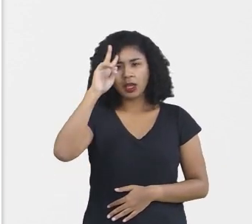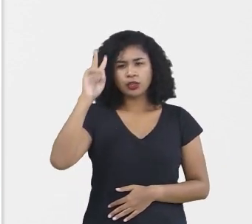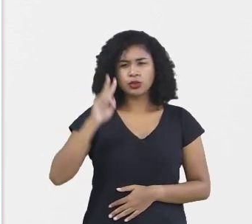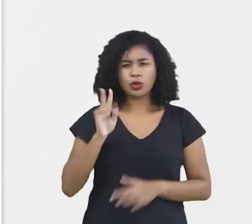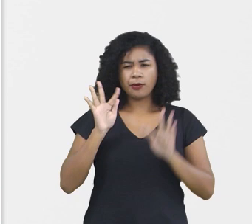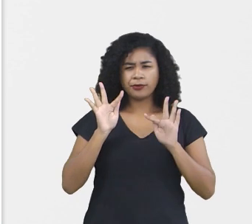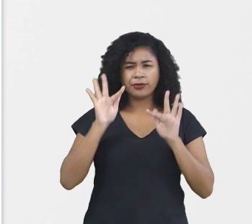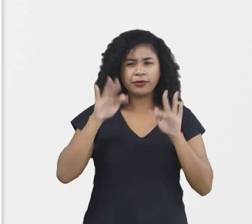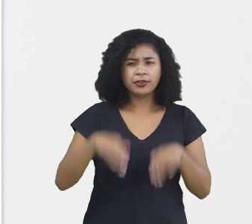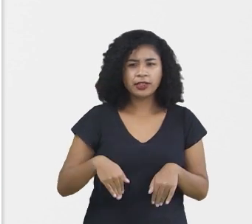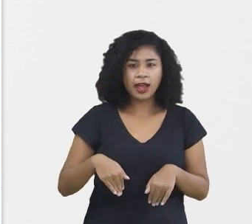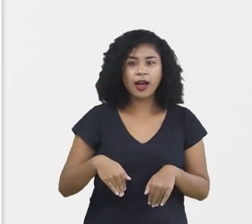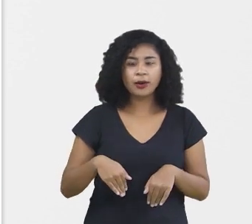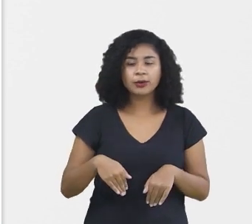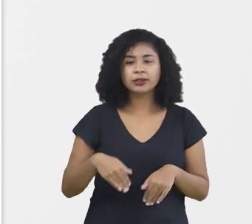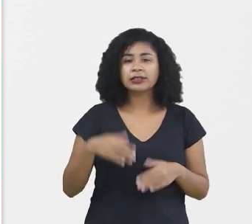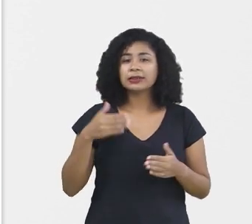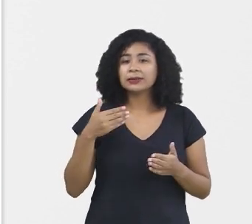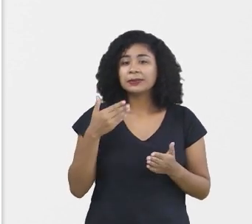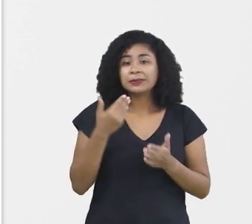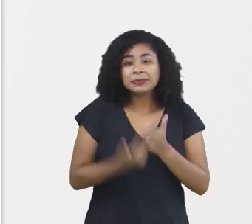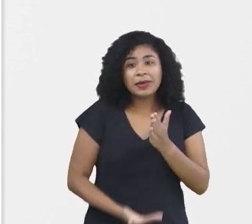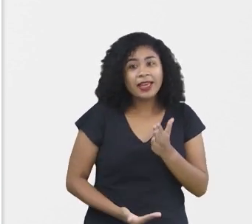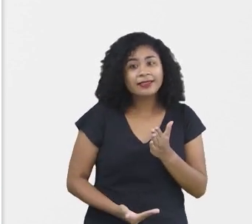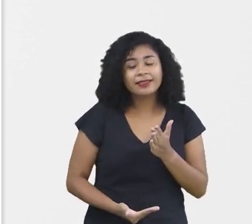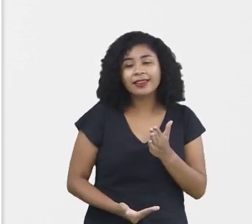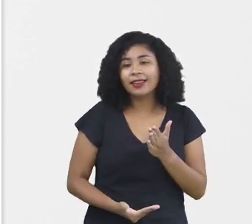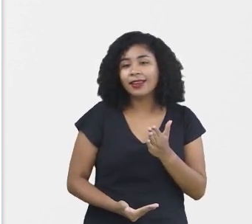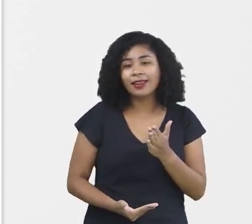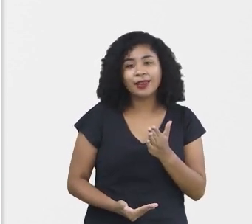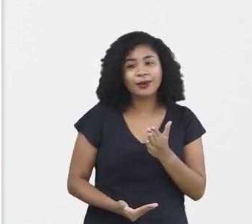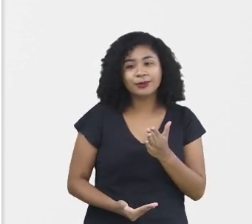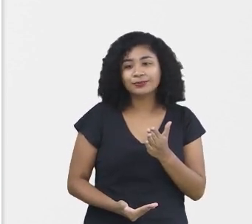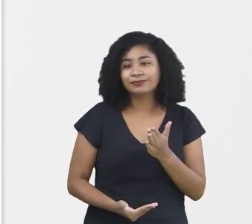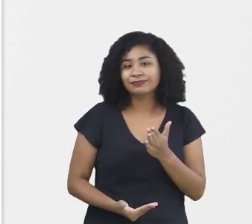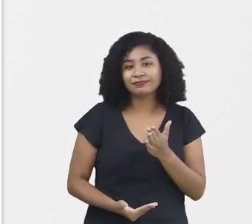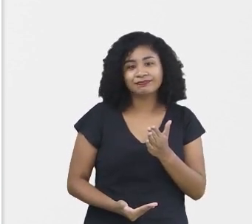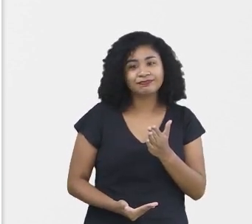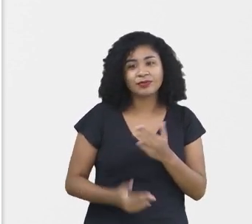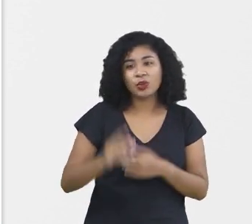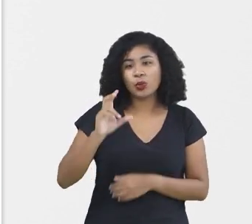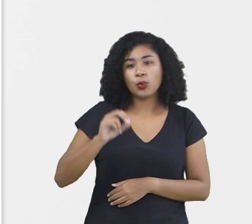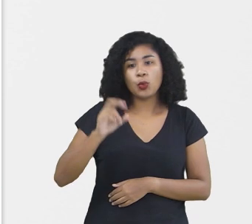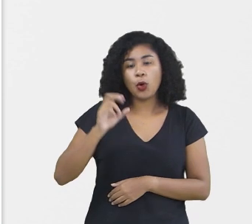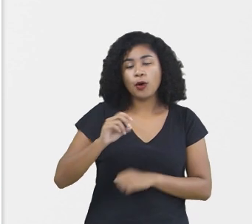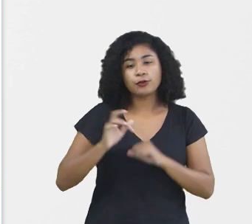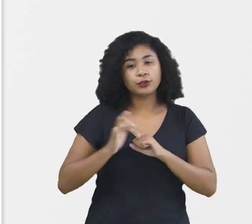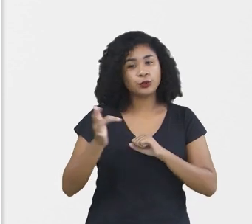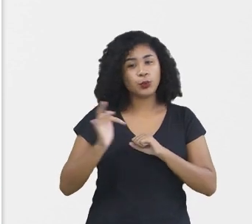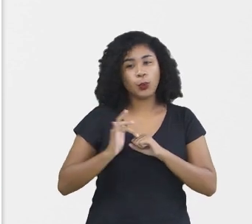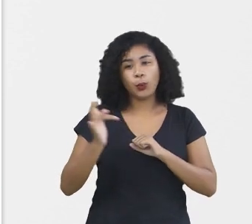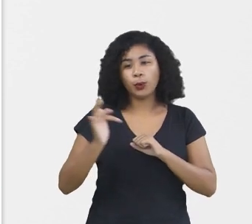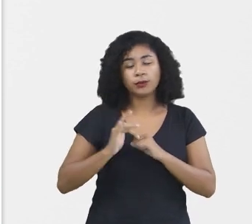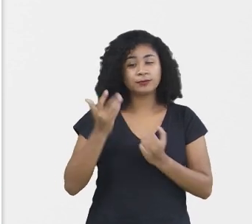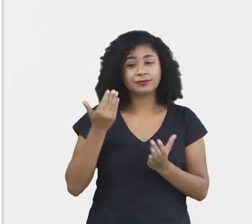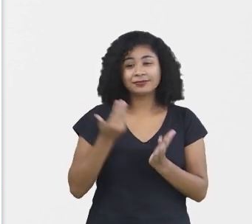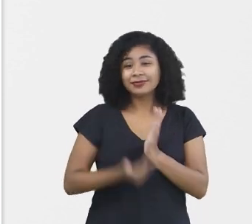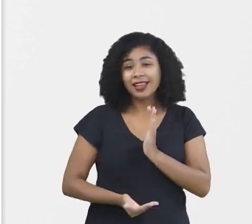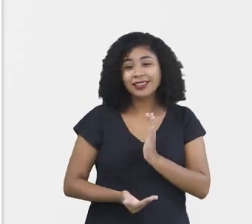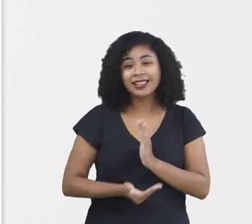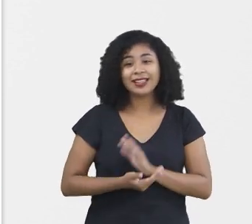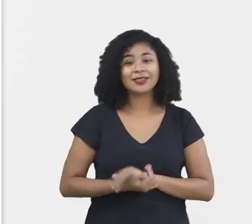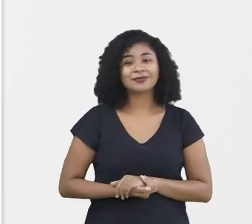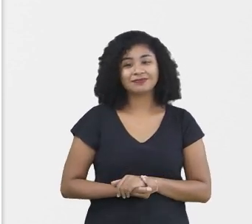que eles acabaram perdendo o ganho diário que eles tinham, né? A galinha colocava todo dia um ovo e aí